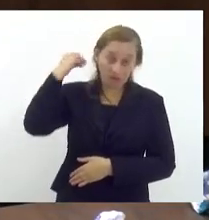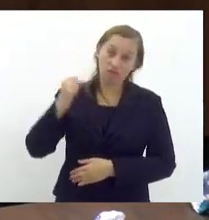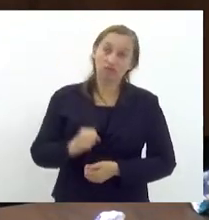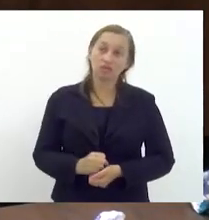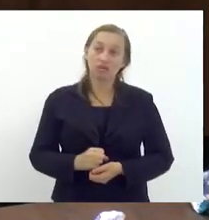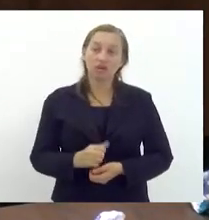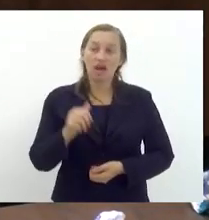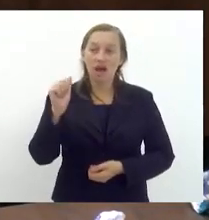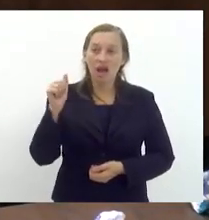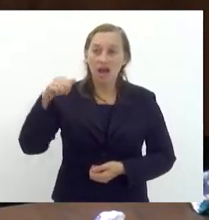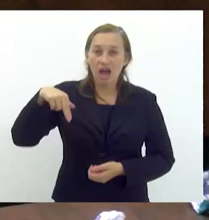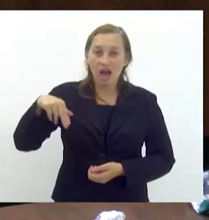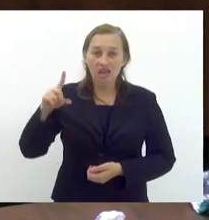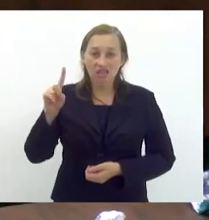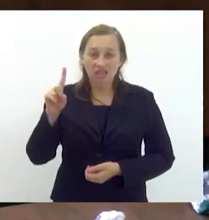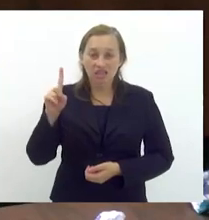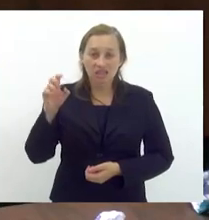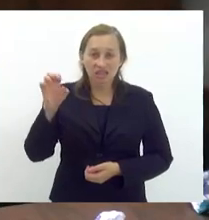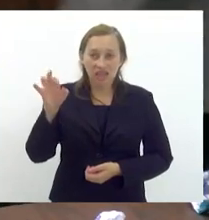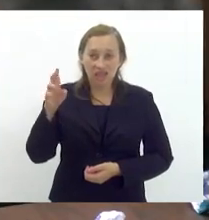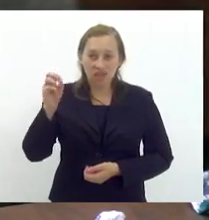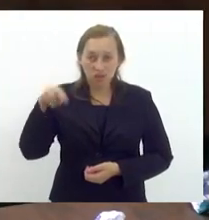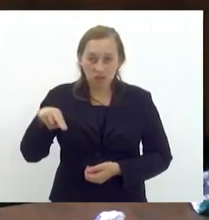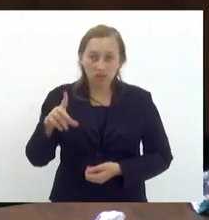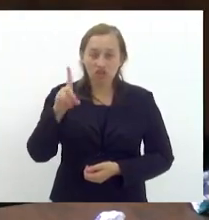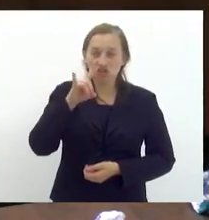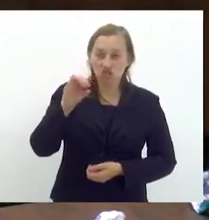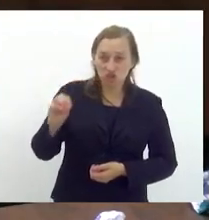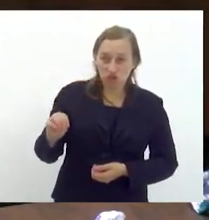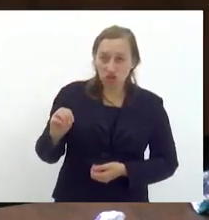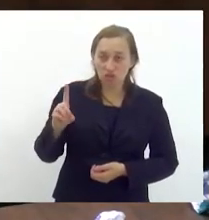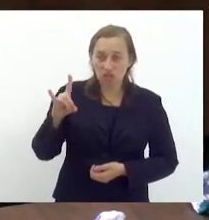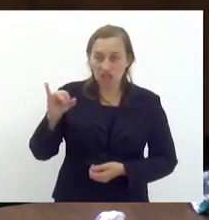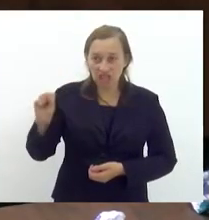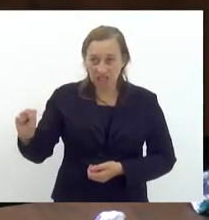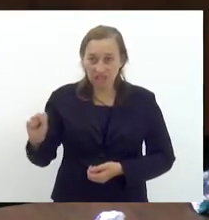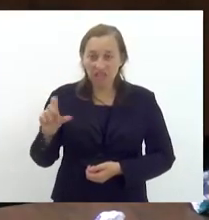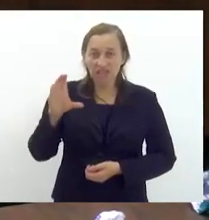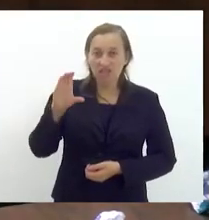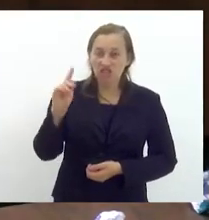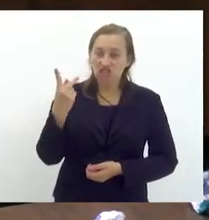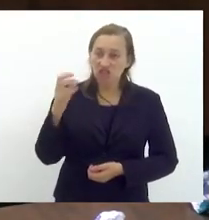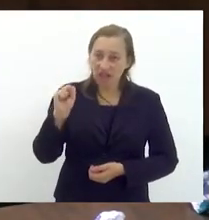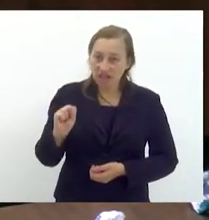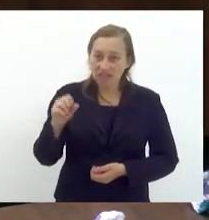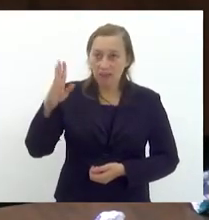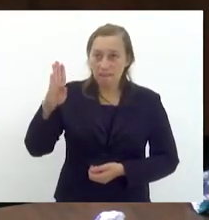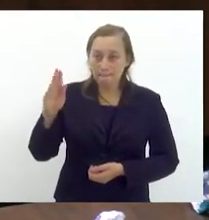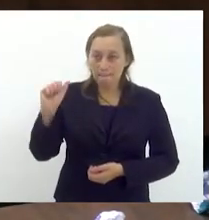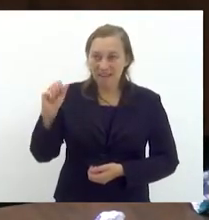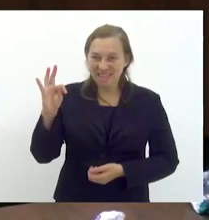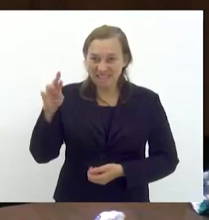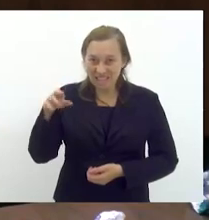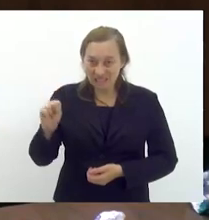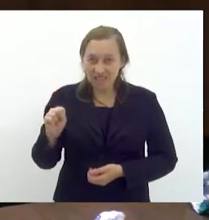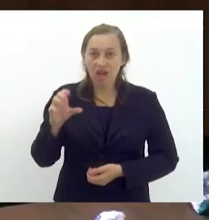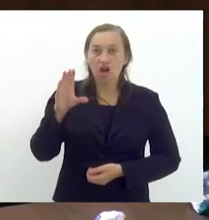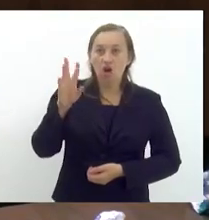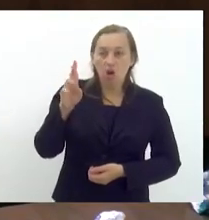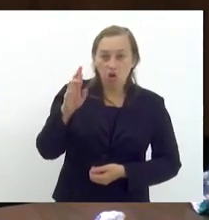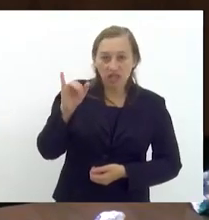Anderson Moraes Dionísio Lins Charles Batista Ronaldo